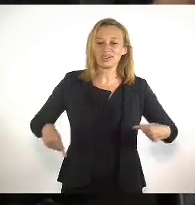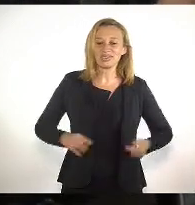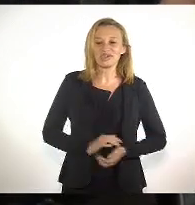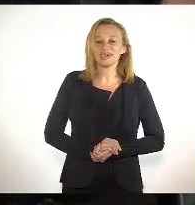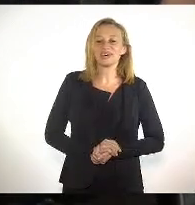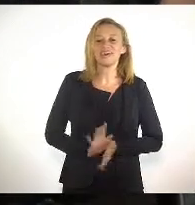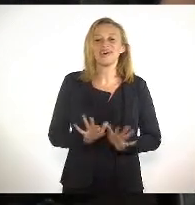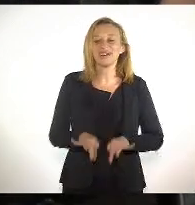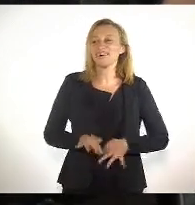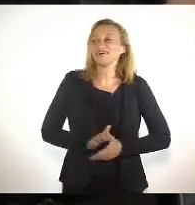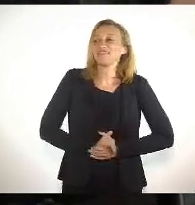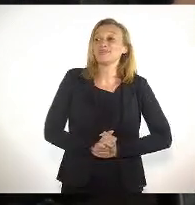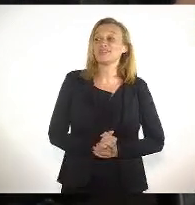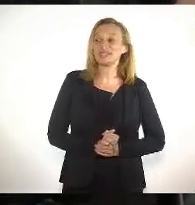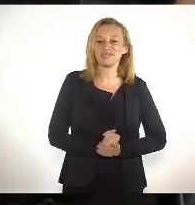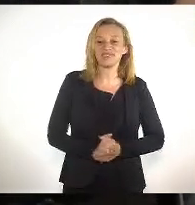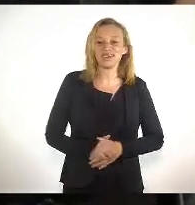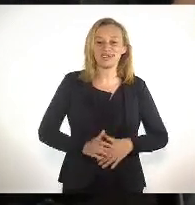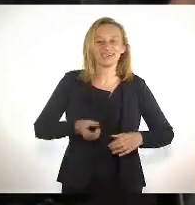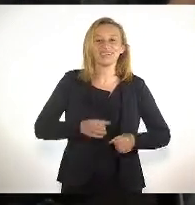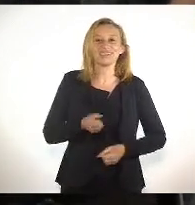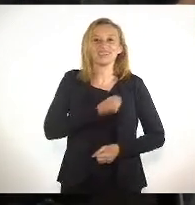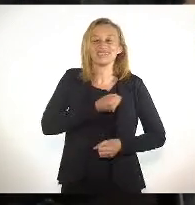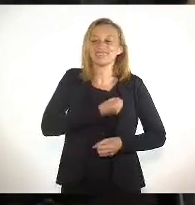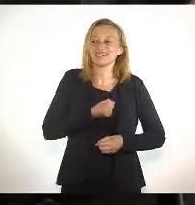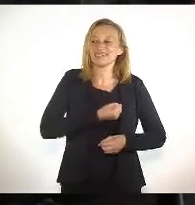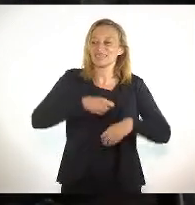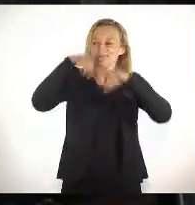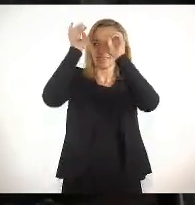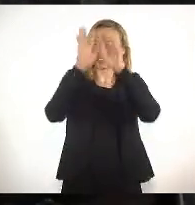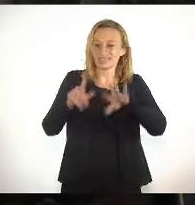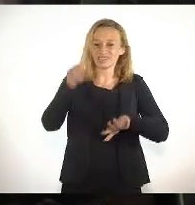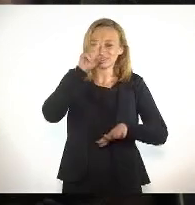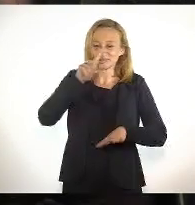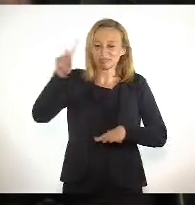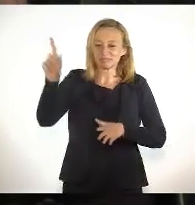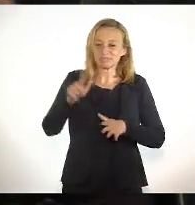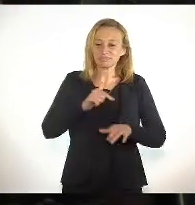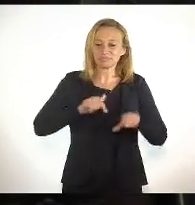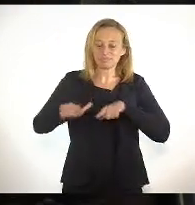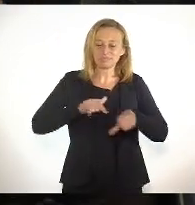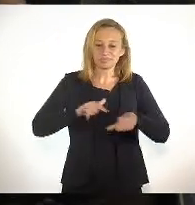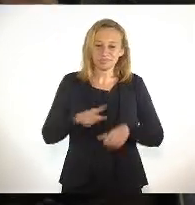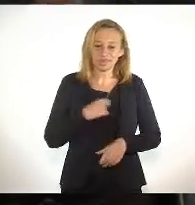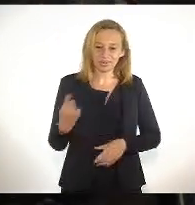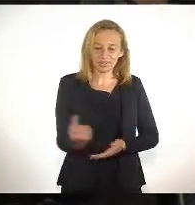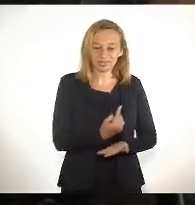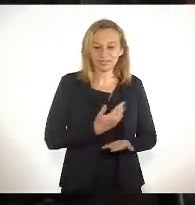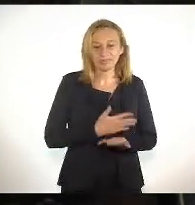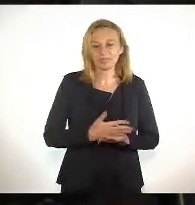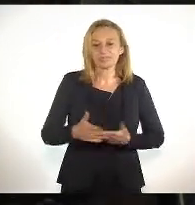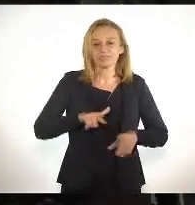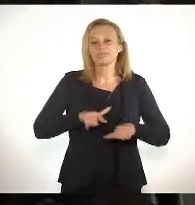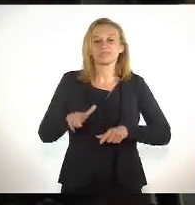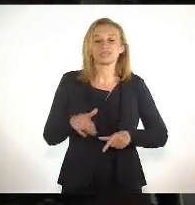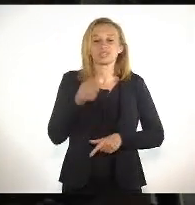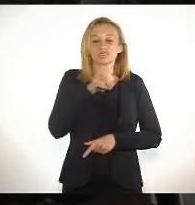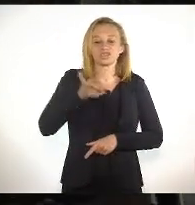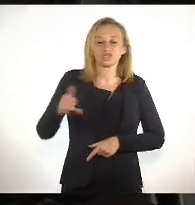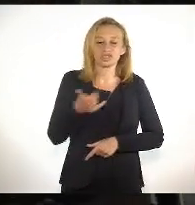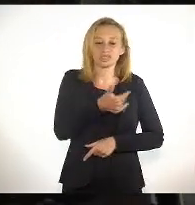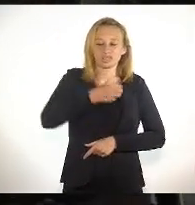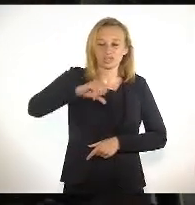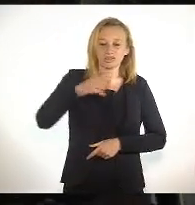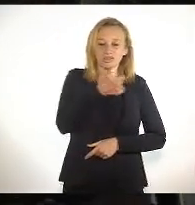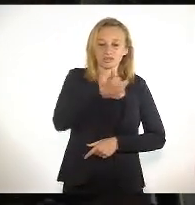está encerrada. Havendo número legal sobre a proteção de Deus, iniciamos os nossos trabalhos. Está aberta a sessão ordinária do dia 19 de